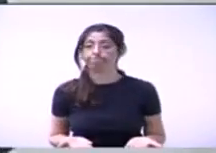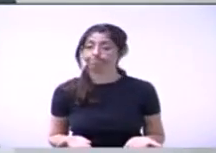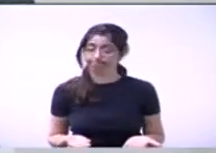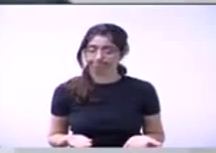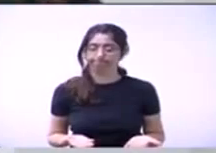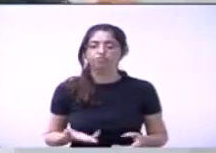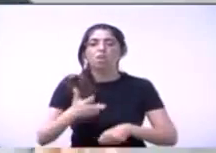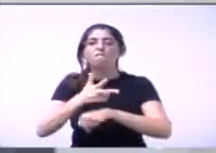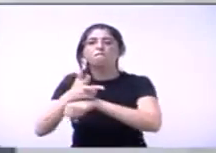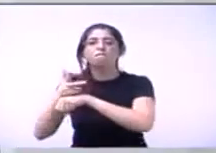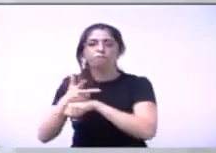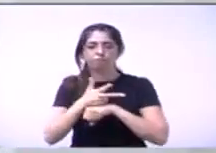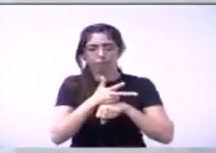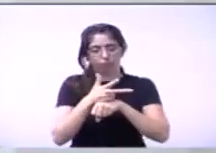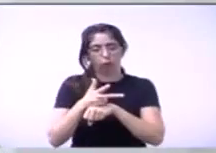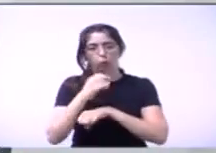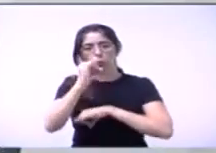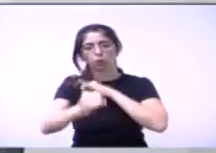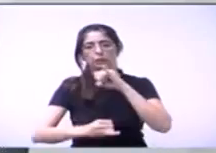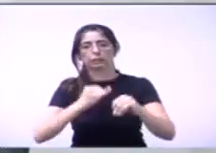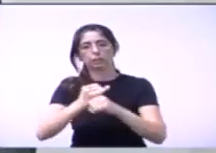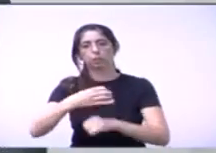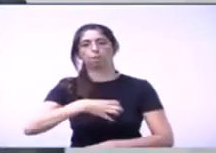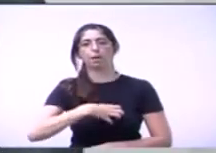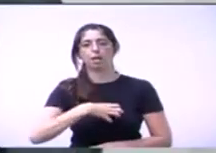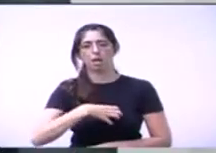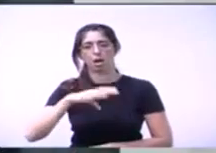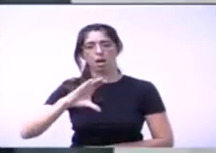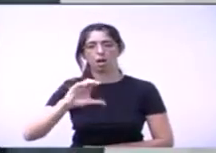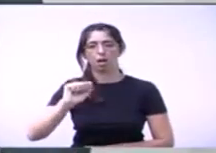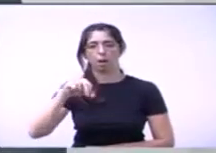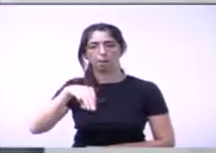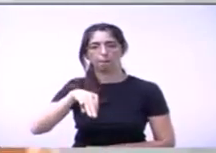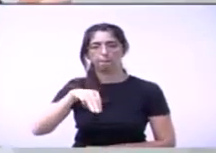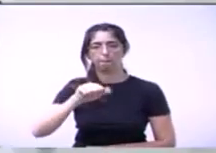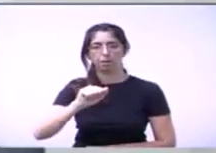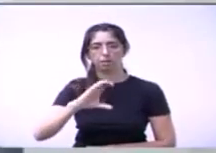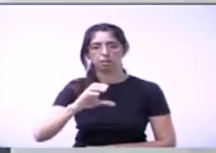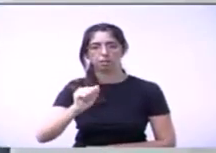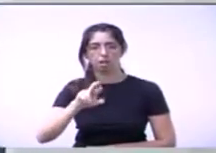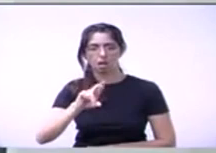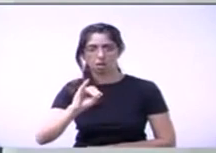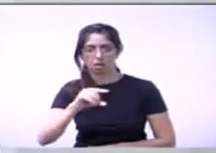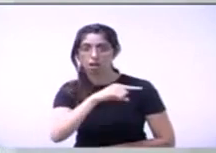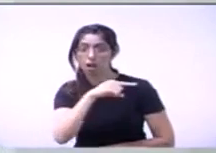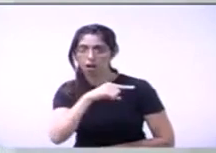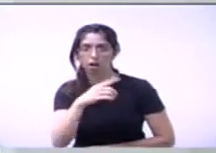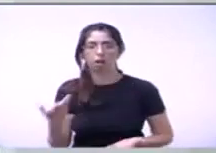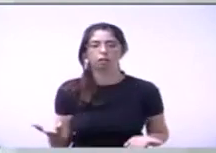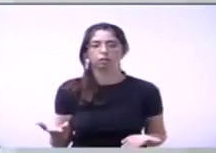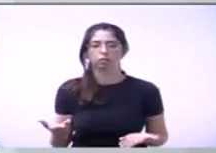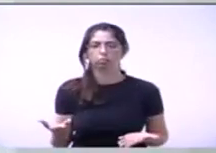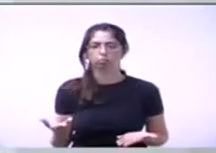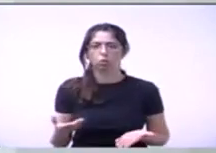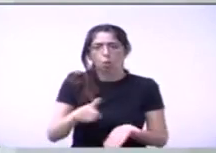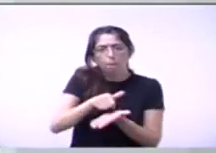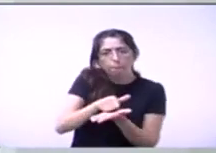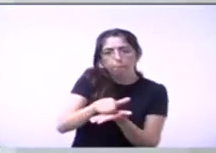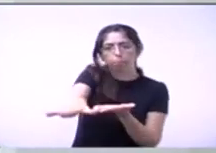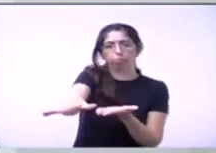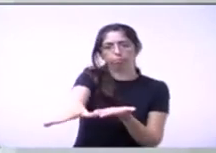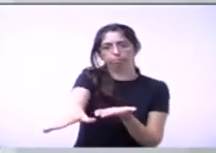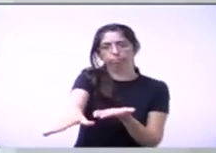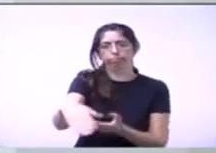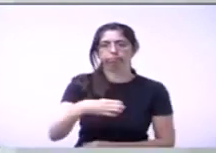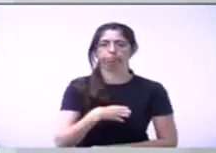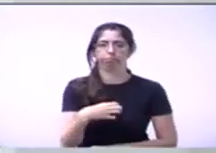rolam na internet, lá em Camaçari, é os trabalhadores de São Paulo, Rio de Janeiro, do Brasil, lá, sendo expulso da